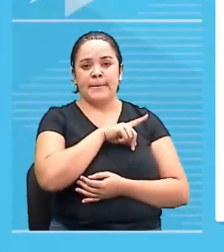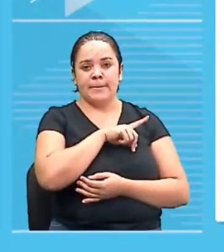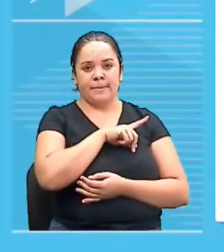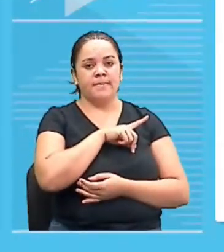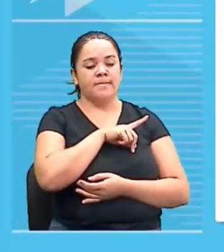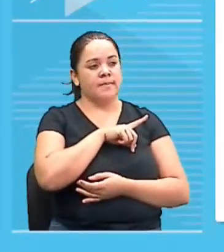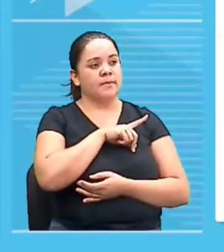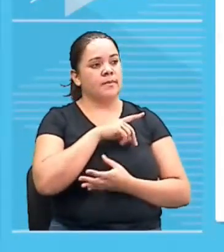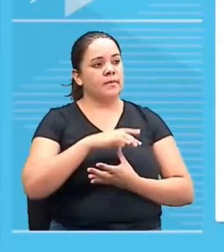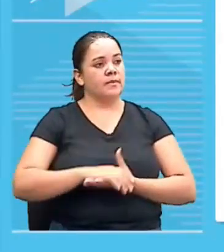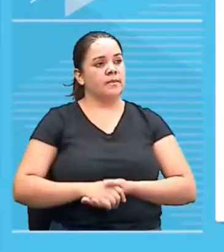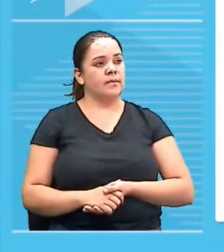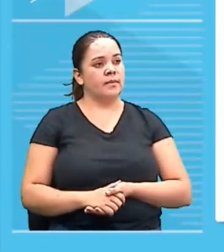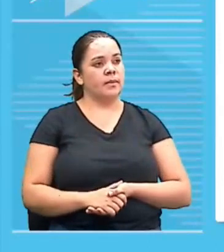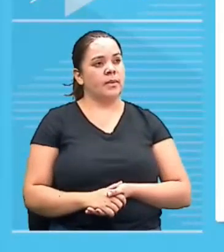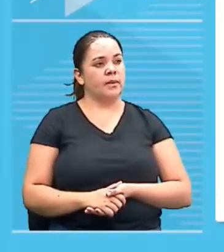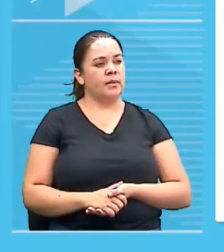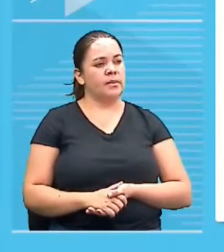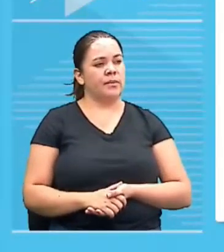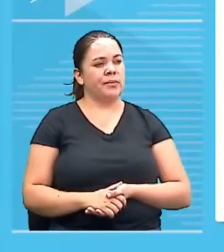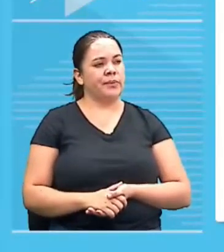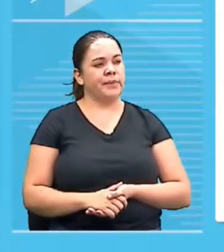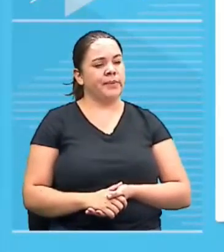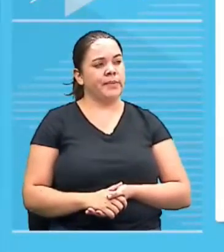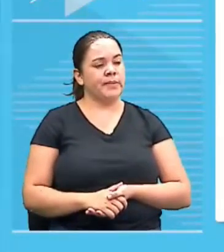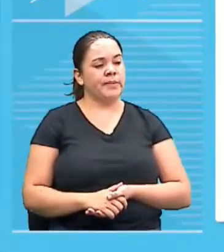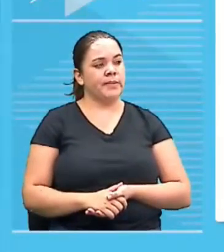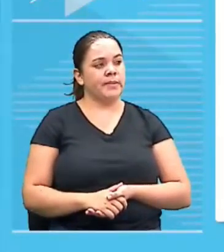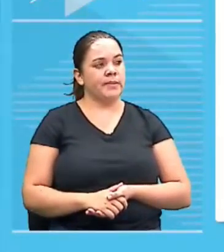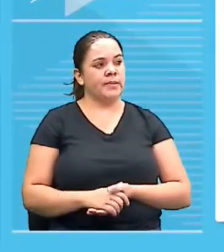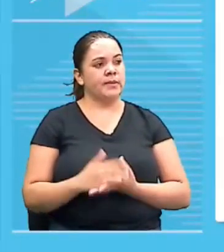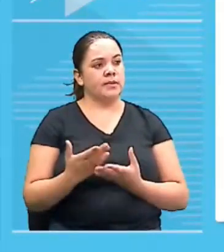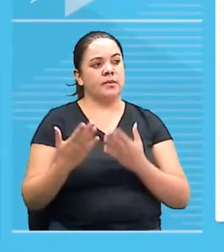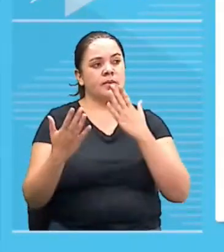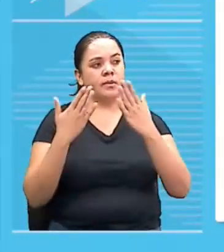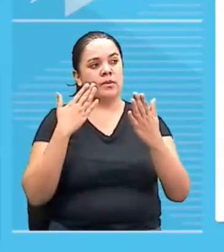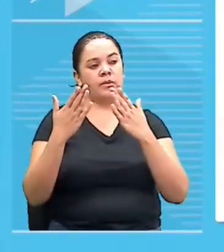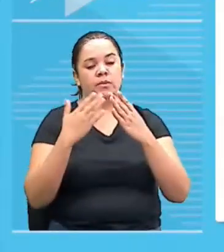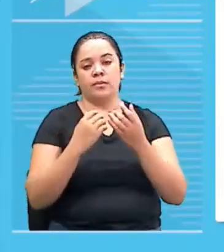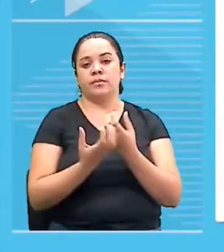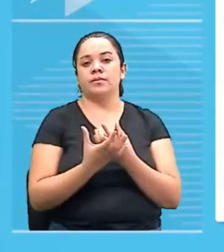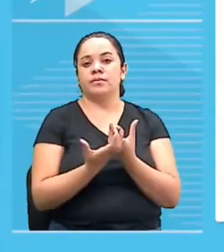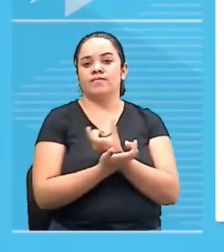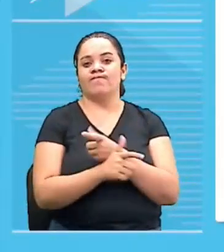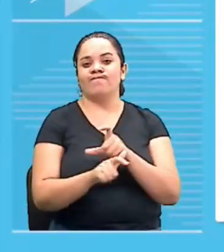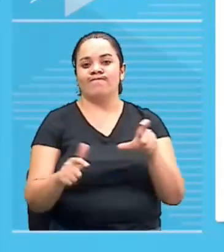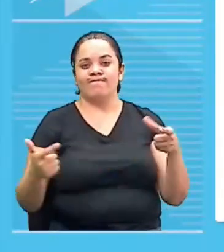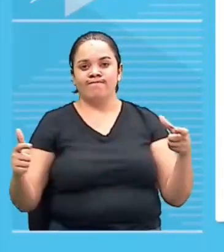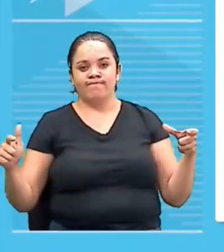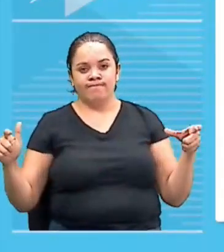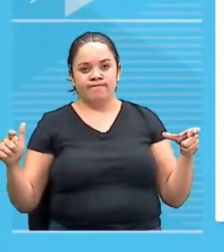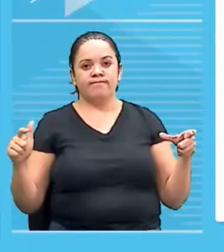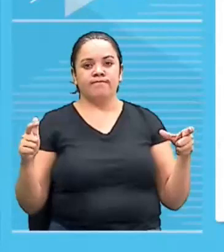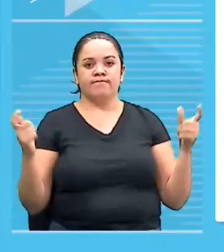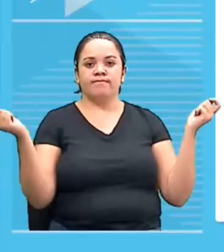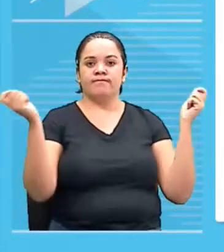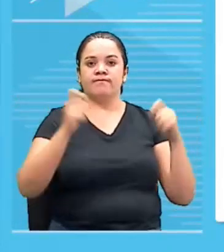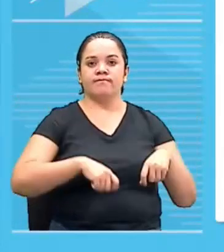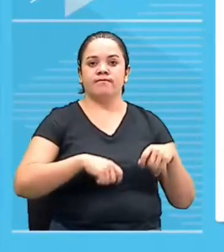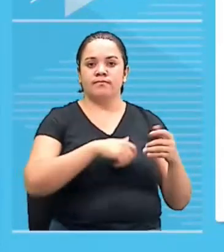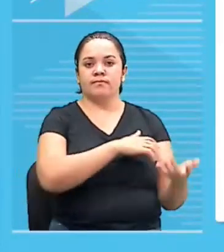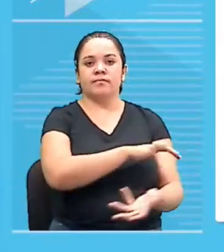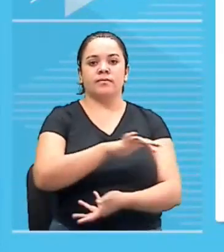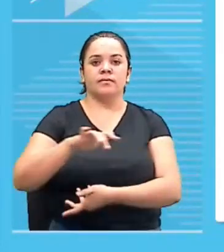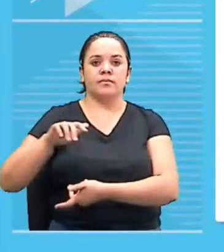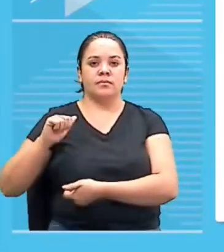que uma realidade, né? Comparado aí às grandes potências mundiais, por exemplo,